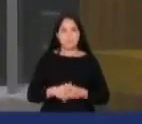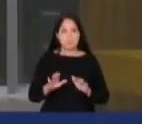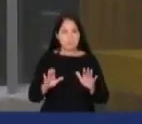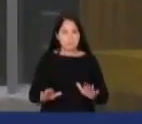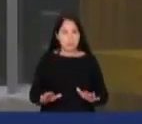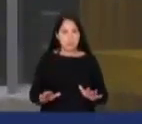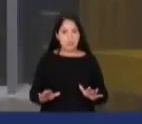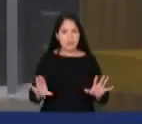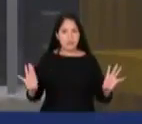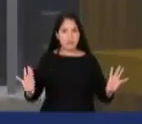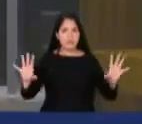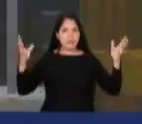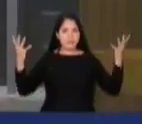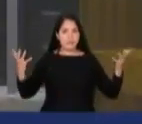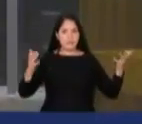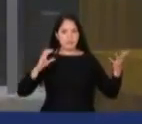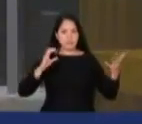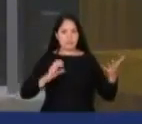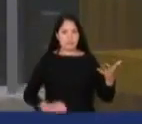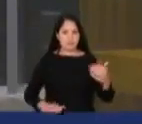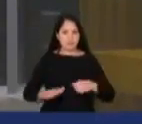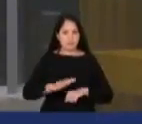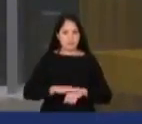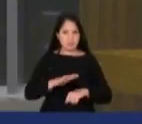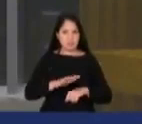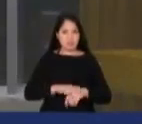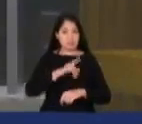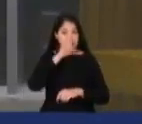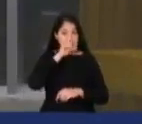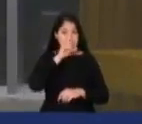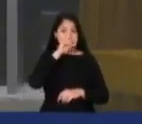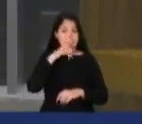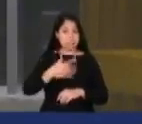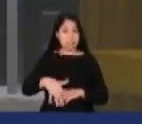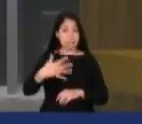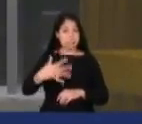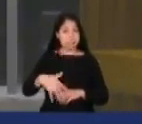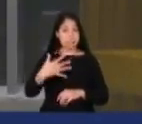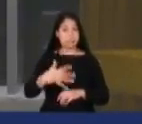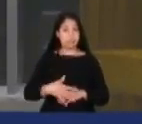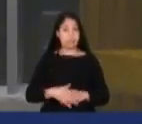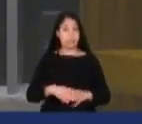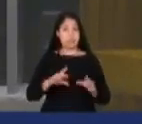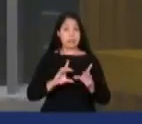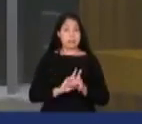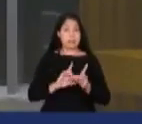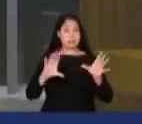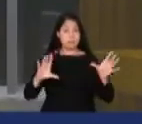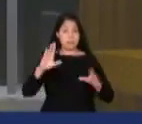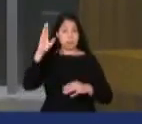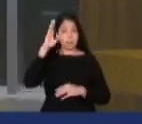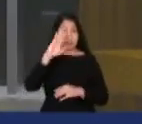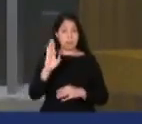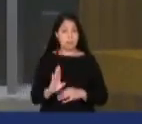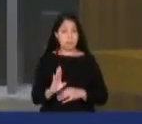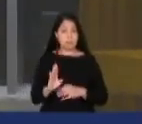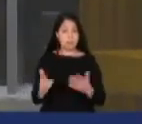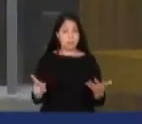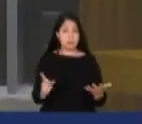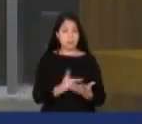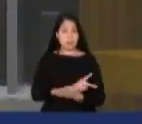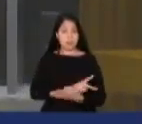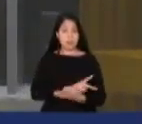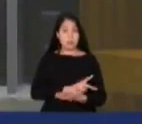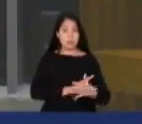estamos passando por um momento de imenso perigo para a normalidade democrática, risco às instituições da